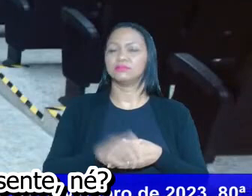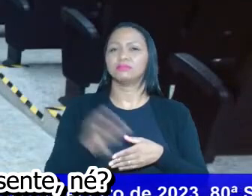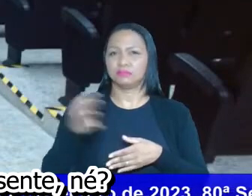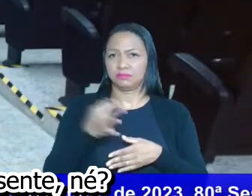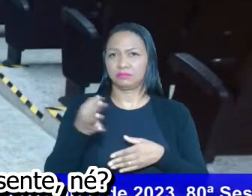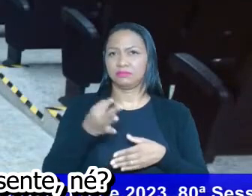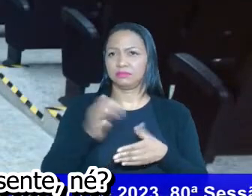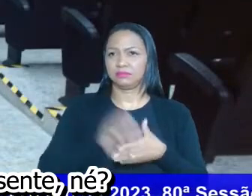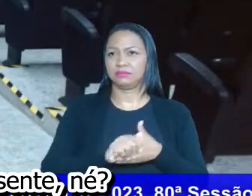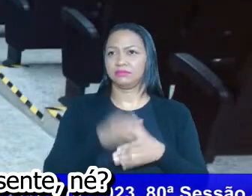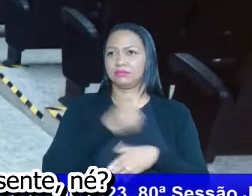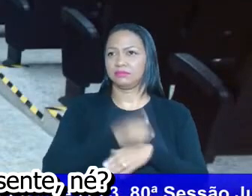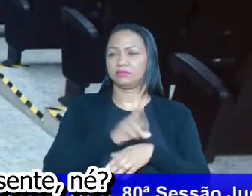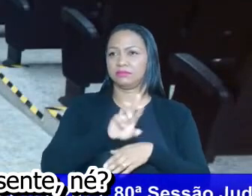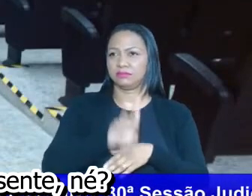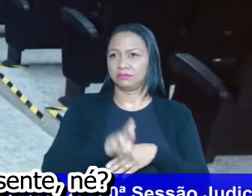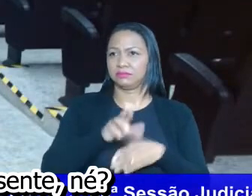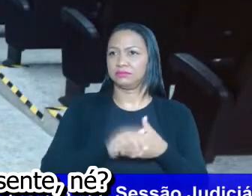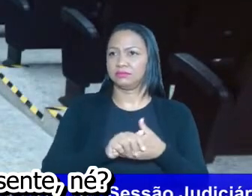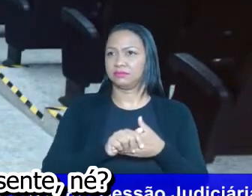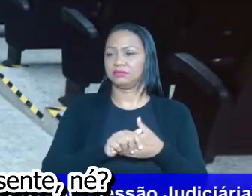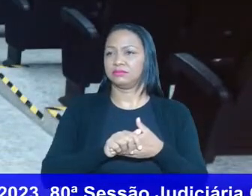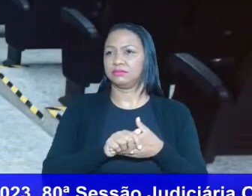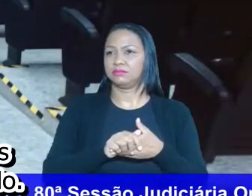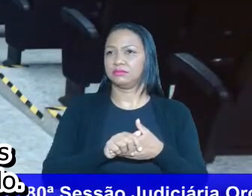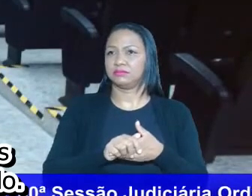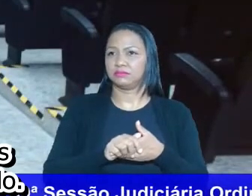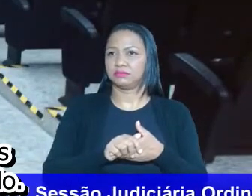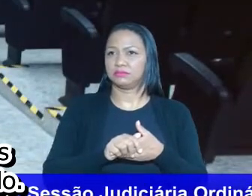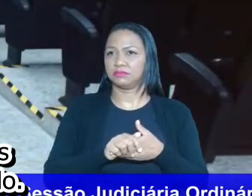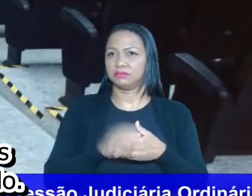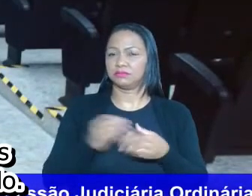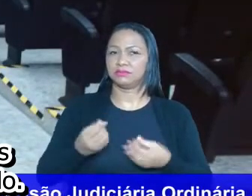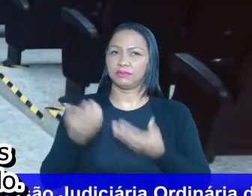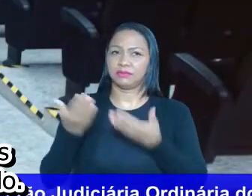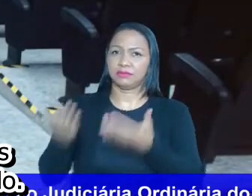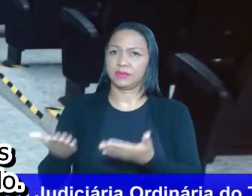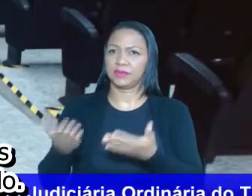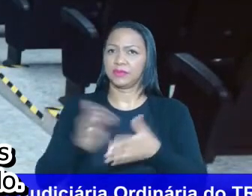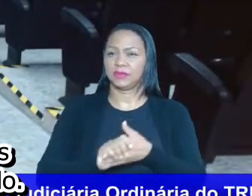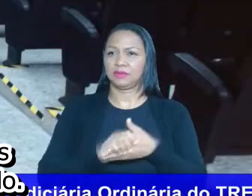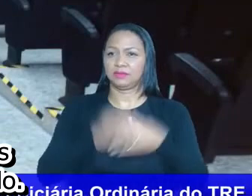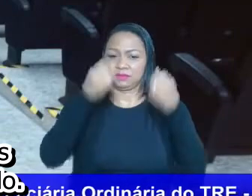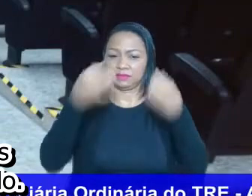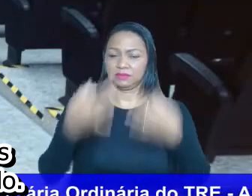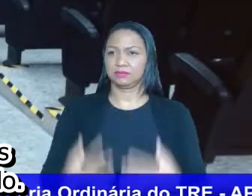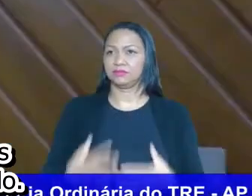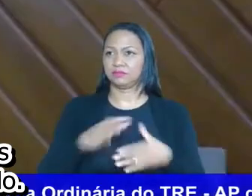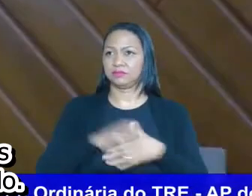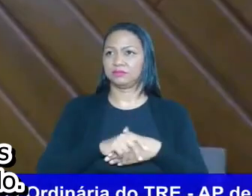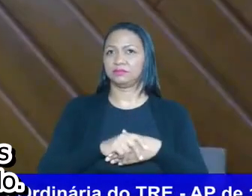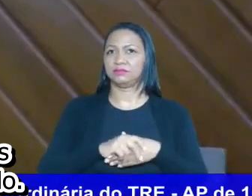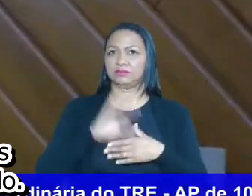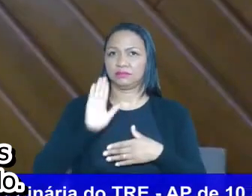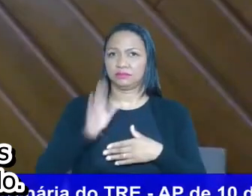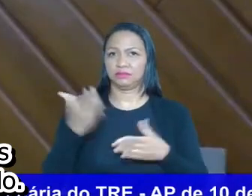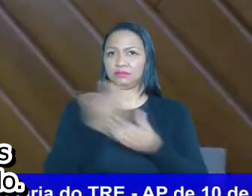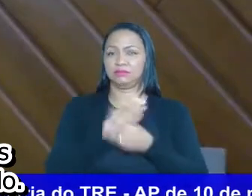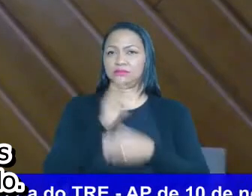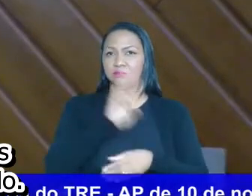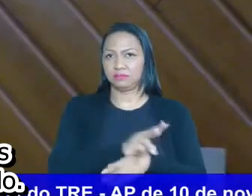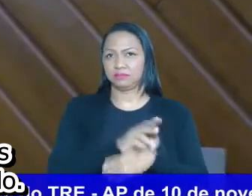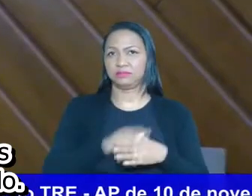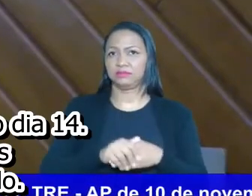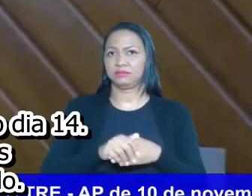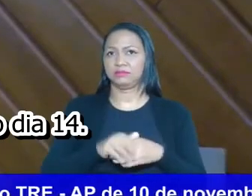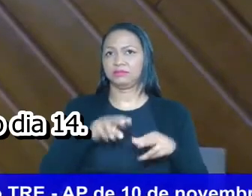Perfeito. E o doutor Robério Abdon, esse não está presente, né? Ele apresentou justificativas, presidente, nos autos. Já está intimado, então. Por esse motivo que eu